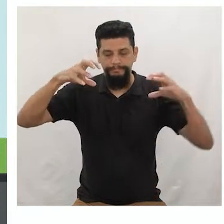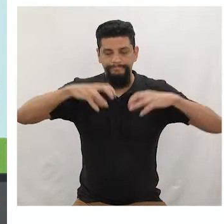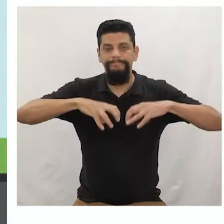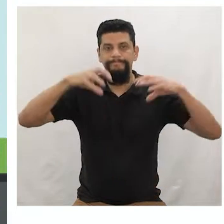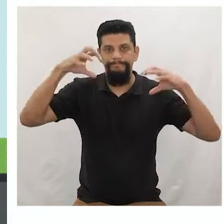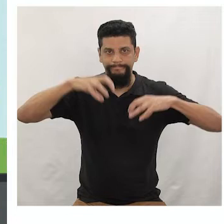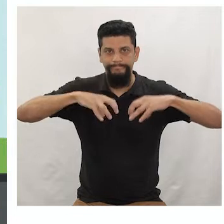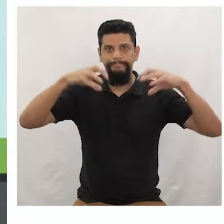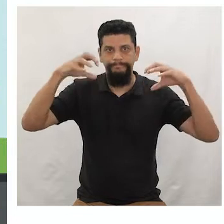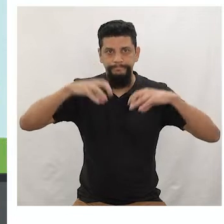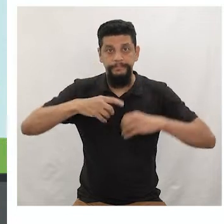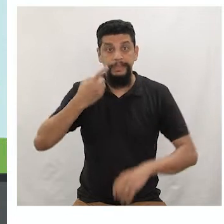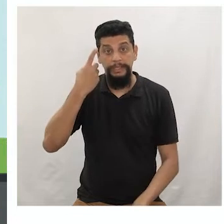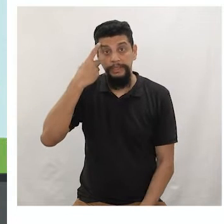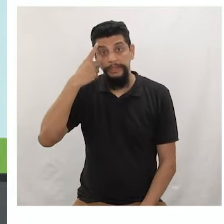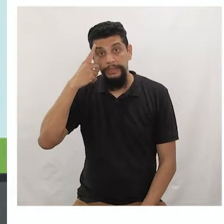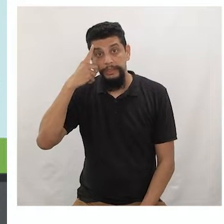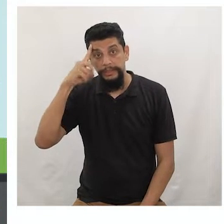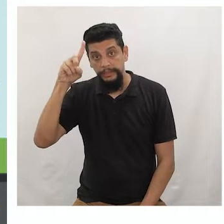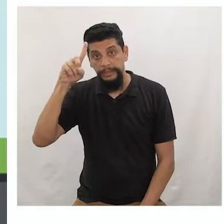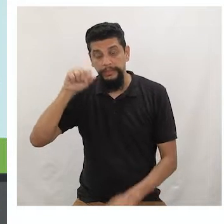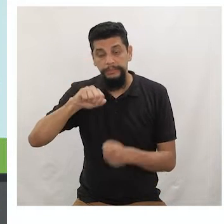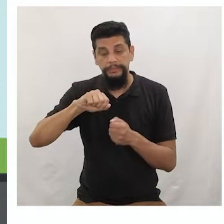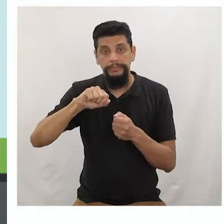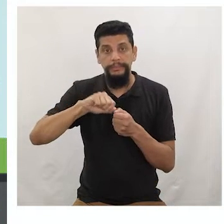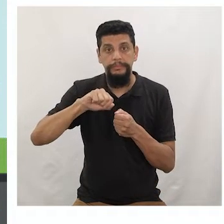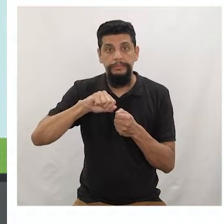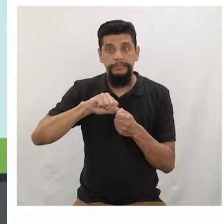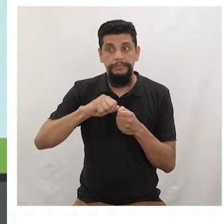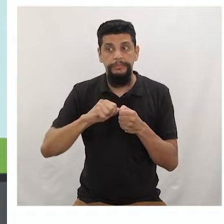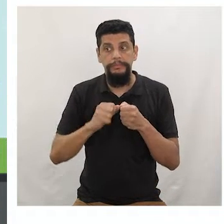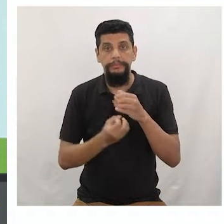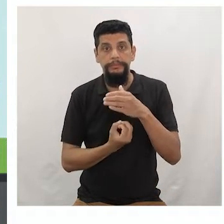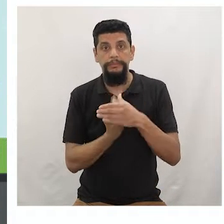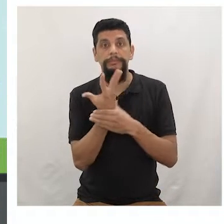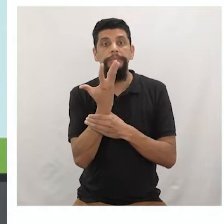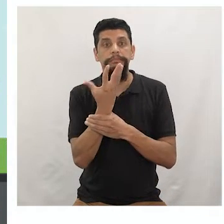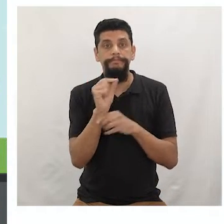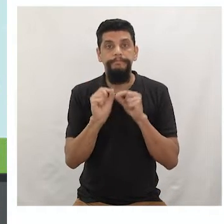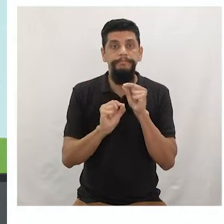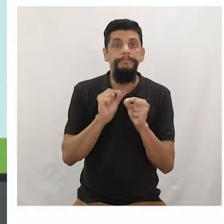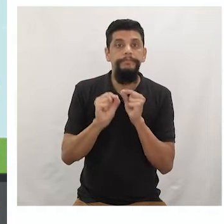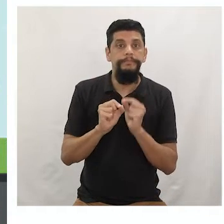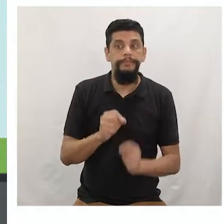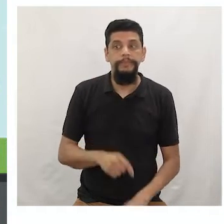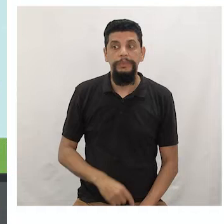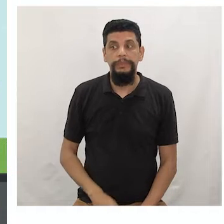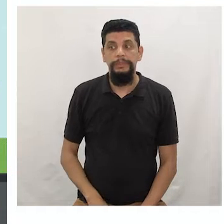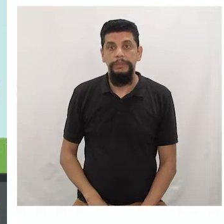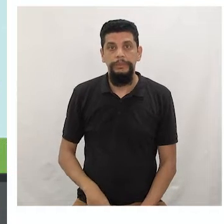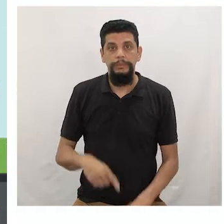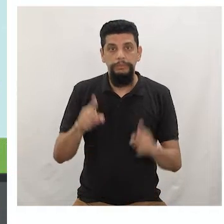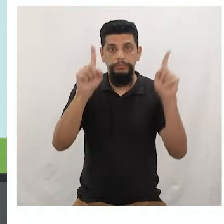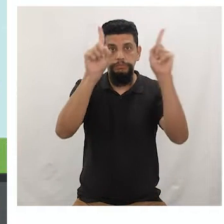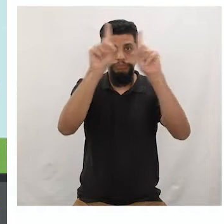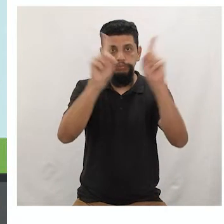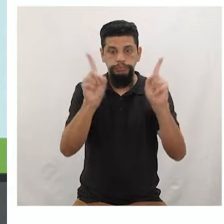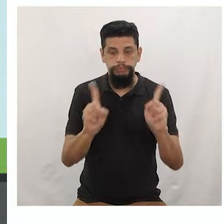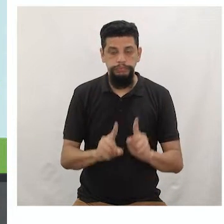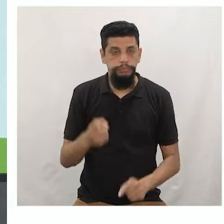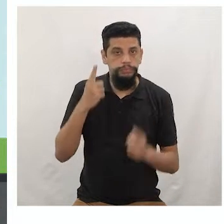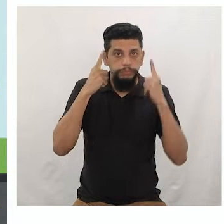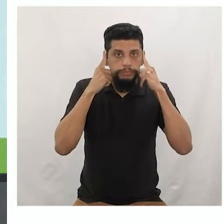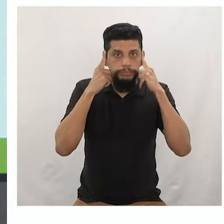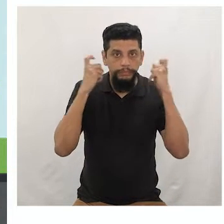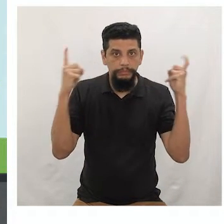está chovendo. Tem dias que aparece o quê? Olha lá, aqueles